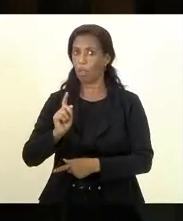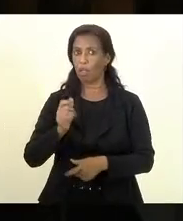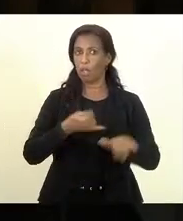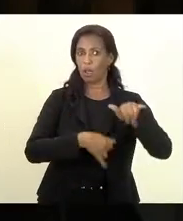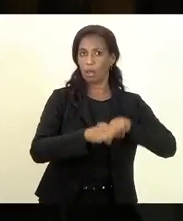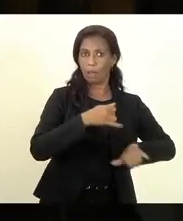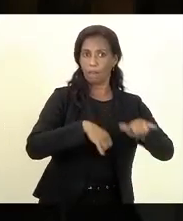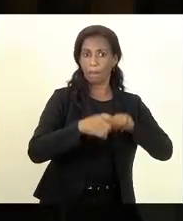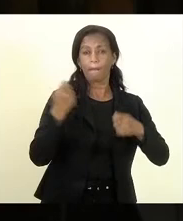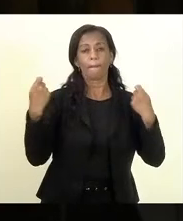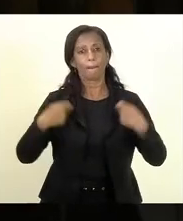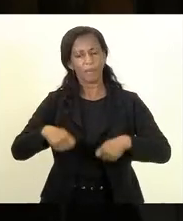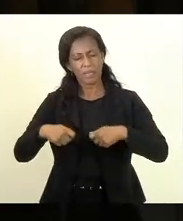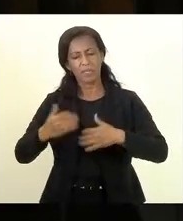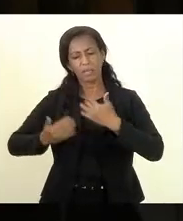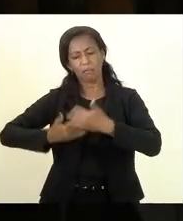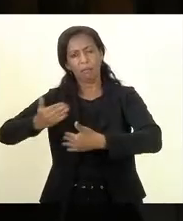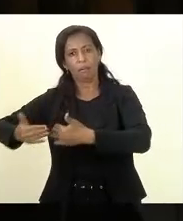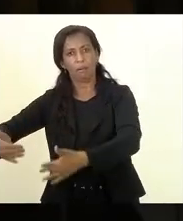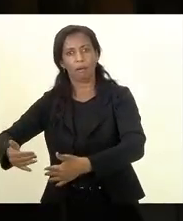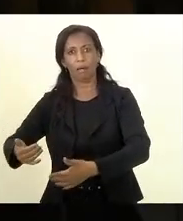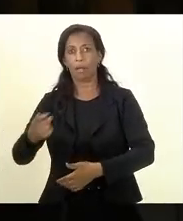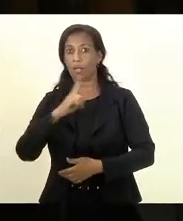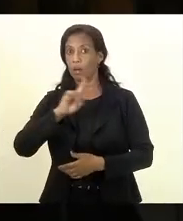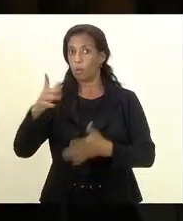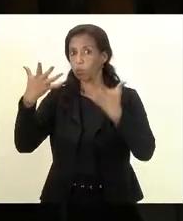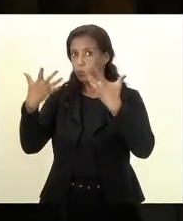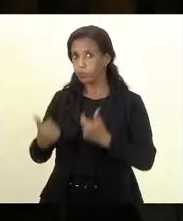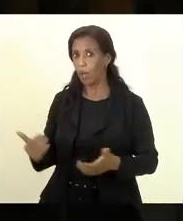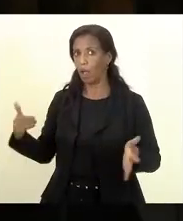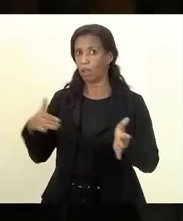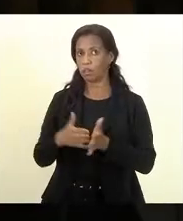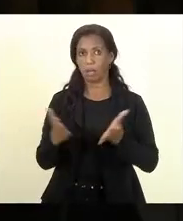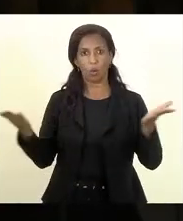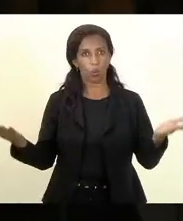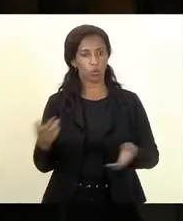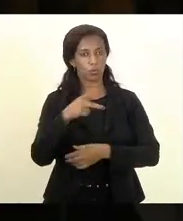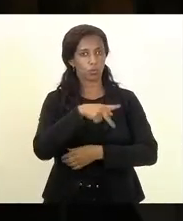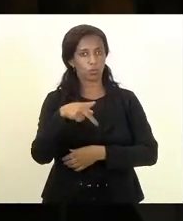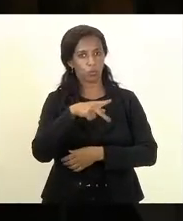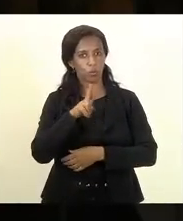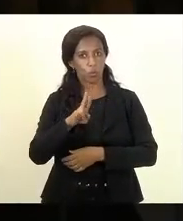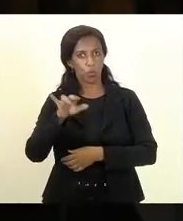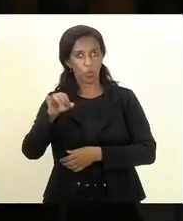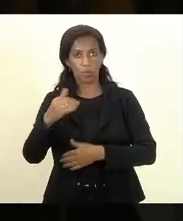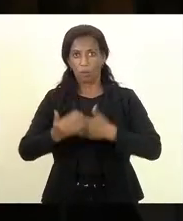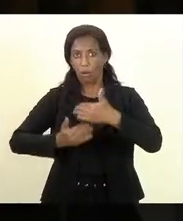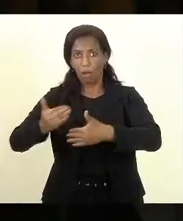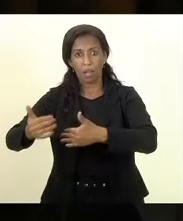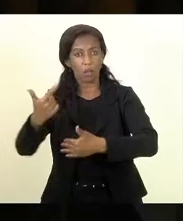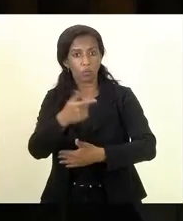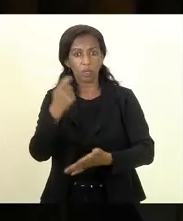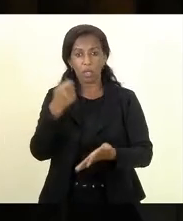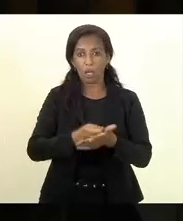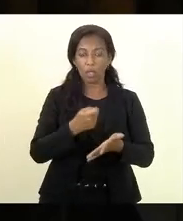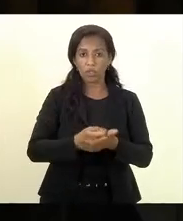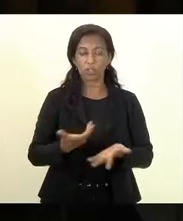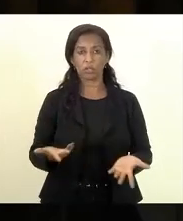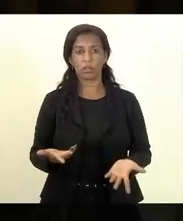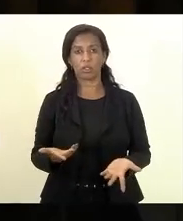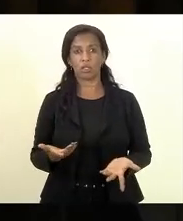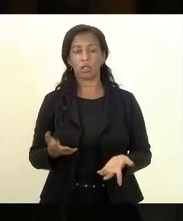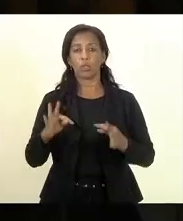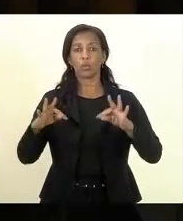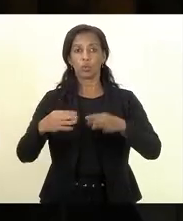laboratoriais, tem que ter carreira. É inaceitável que até hoje os professores da UESO não tenham carreira garantida, deputada Tiaju.